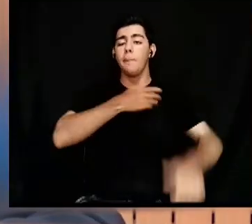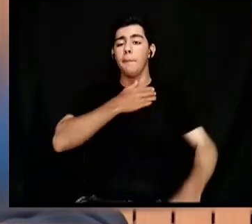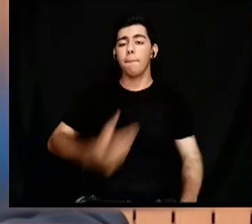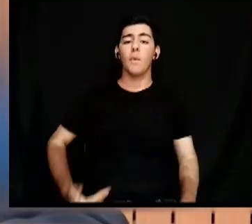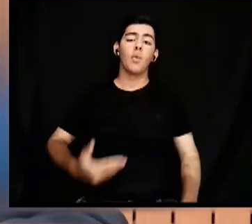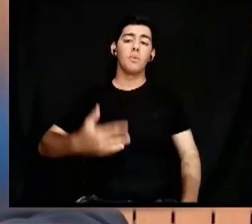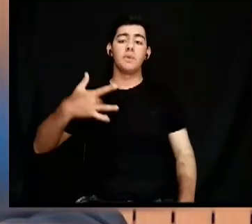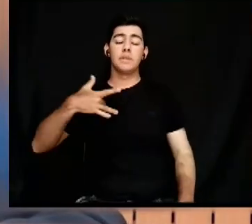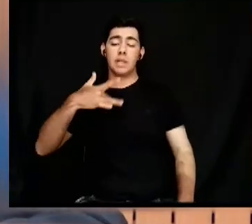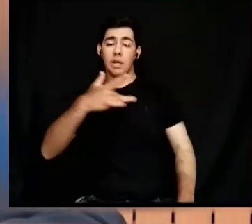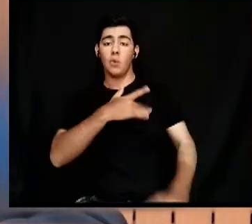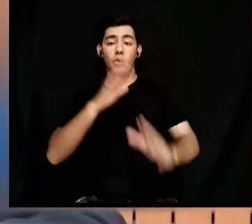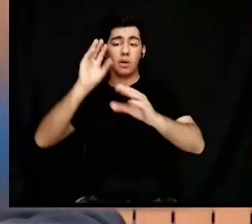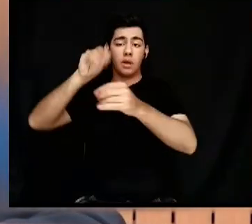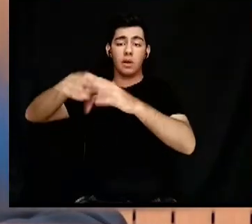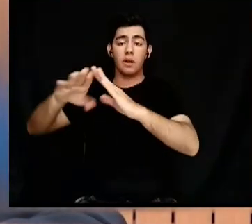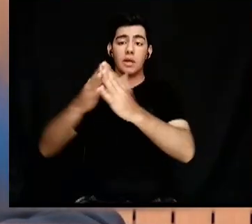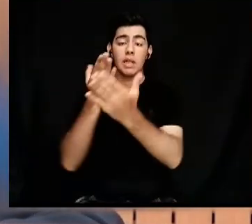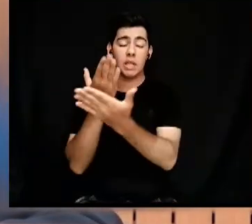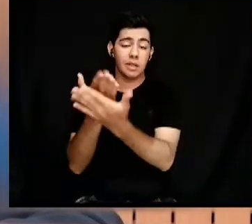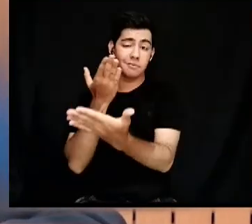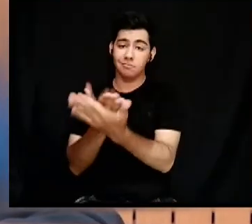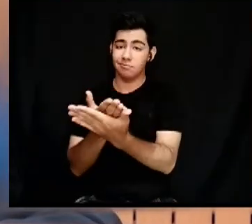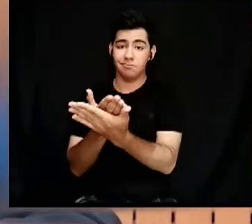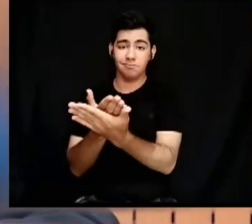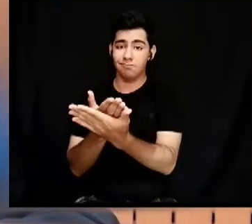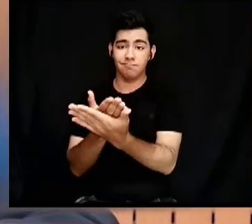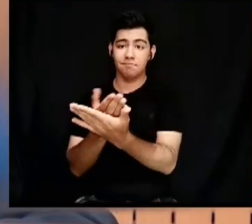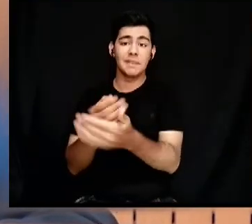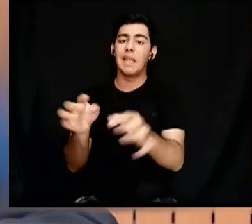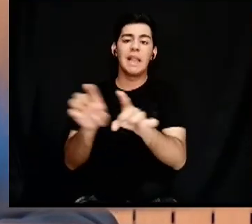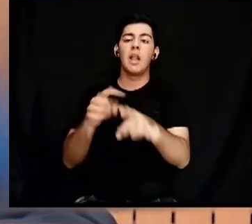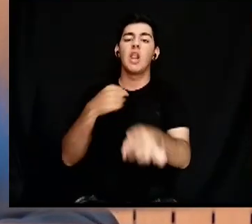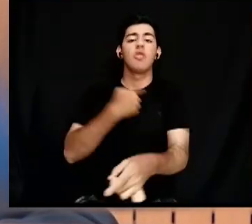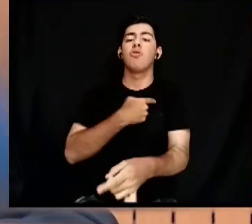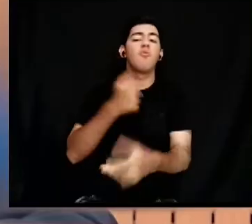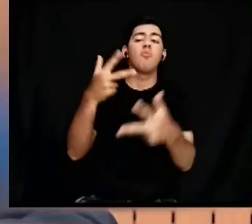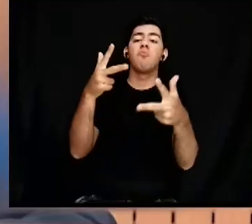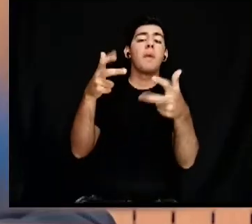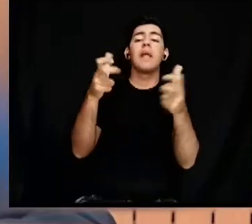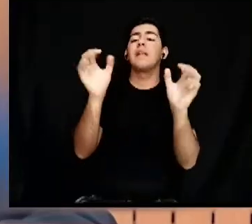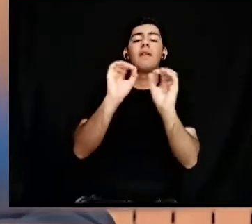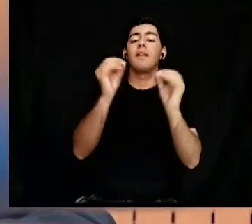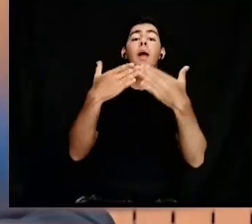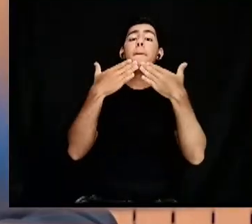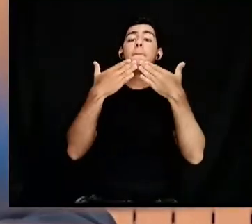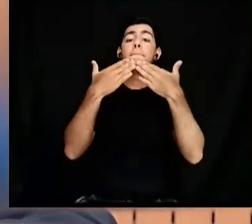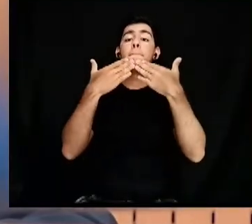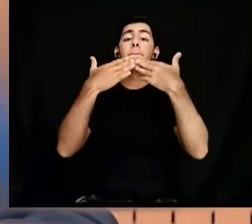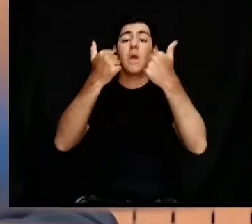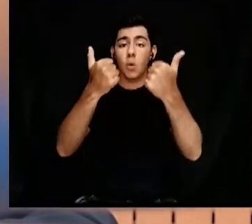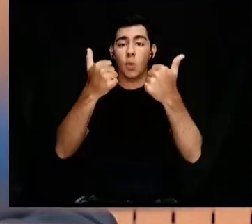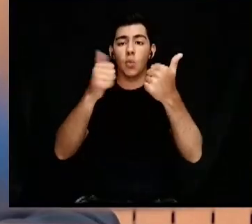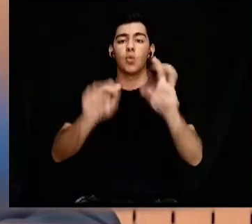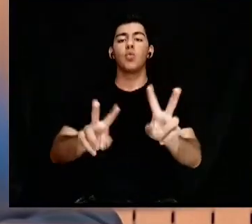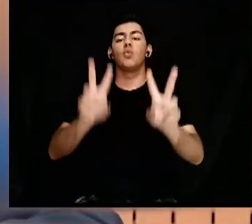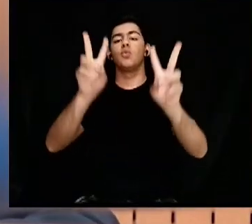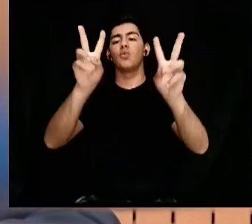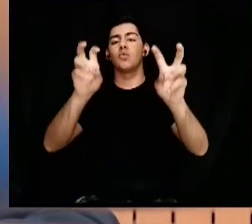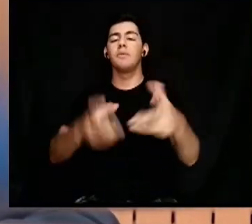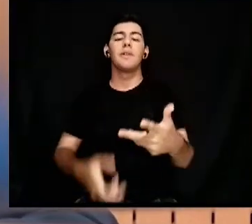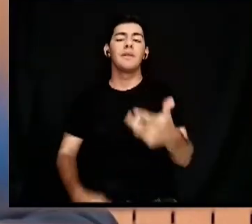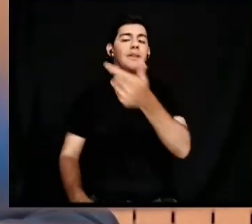E a gente também não vê uma melhoria do ponto de vista para que não haja ali